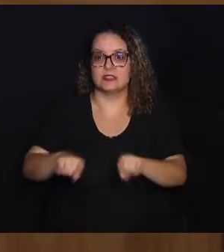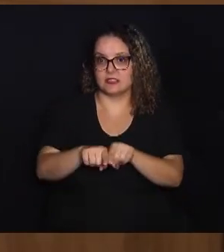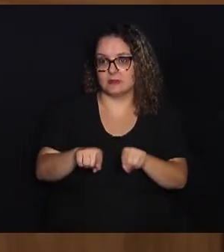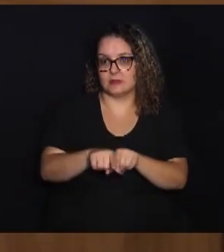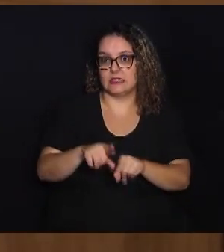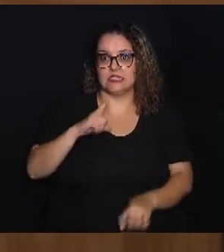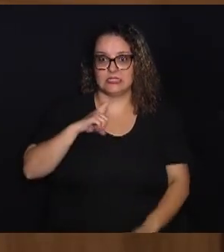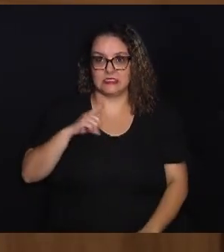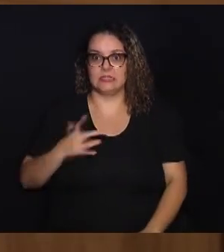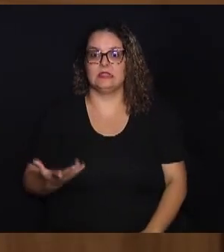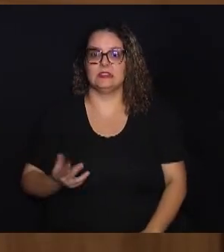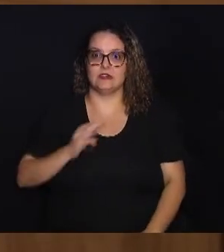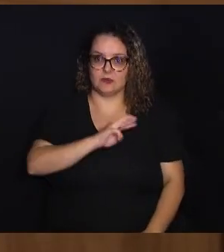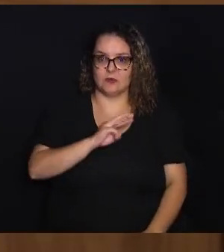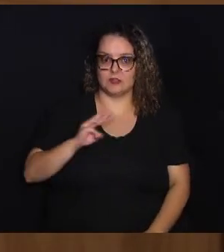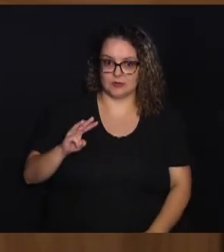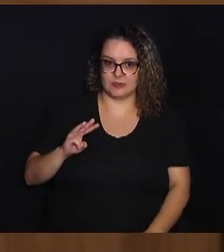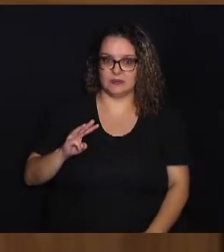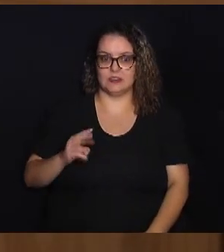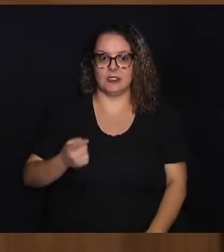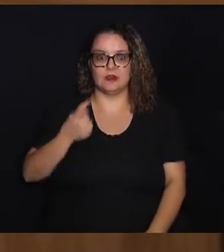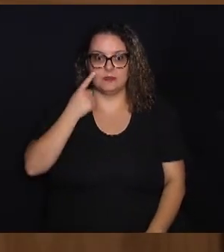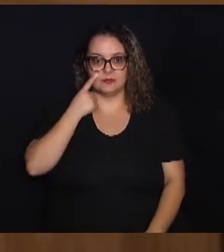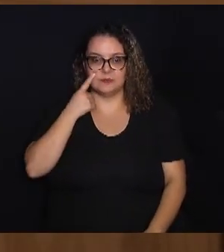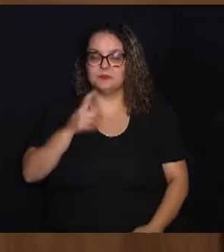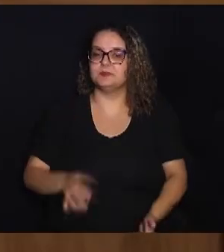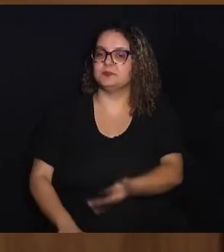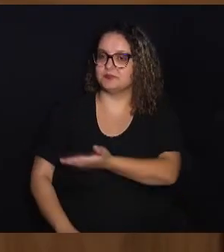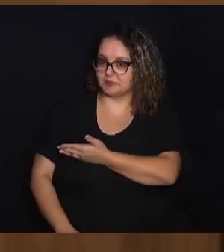E agora ele vai correr no fio.